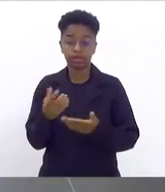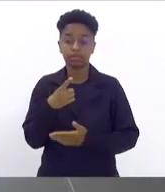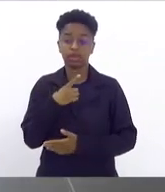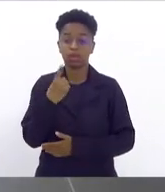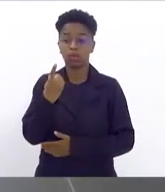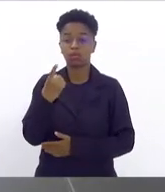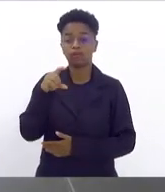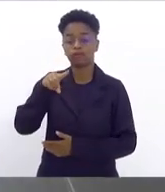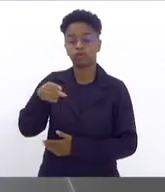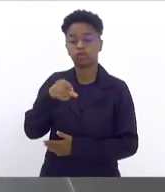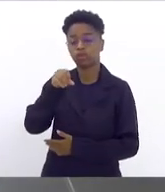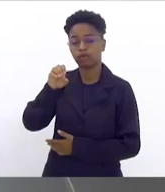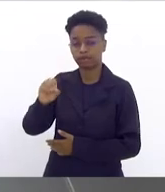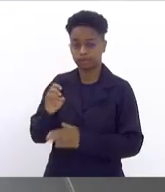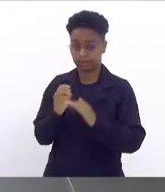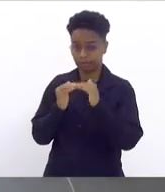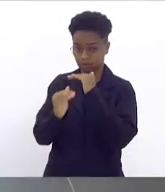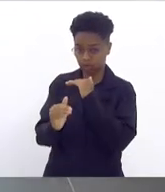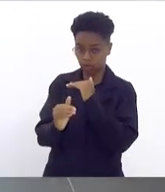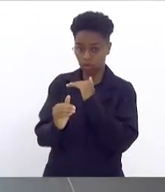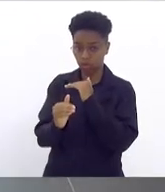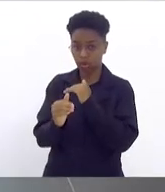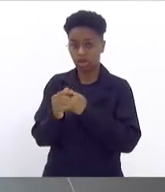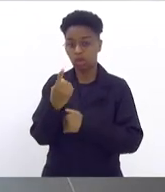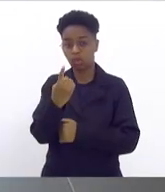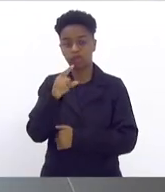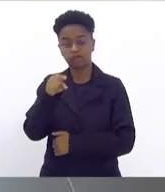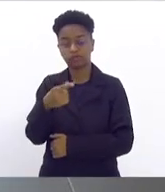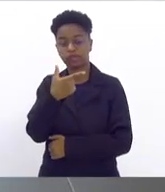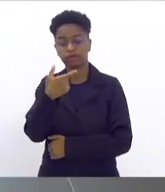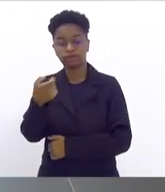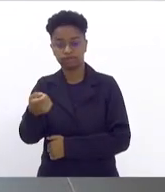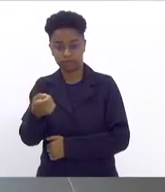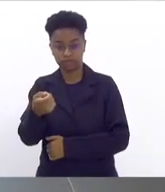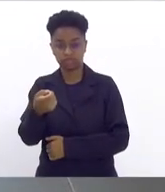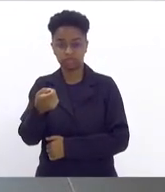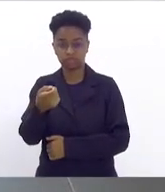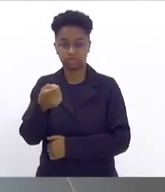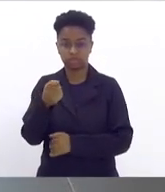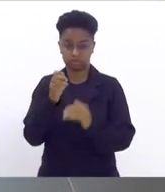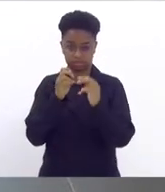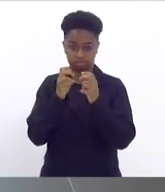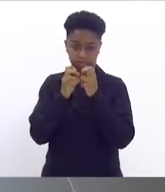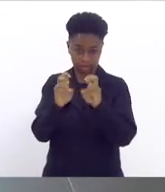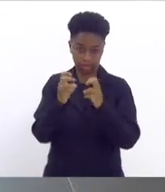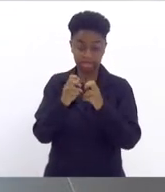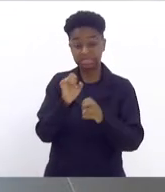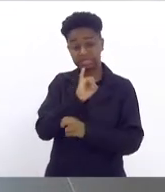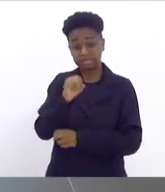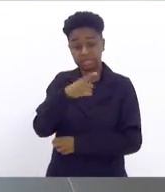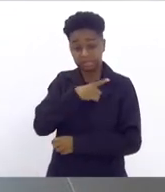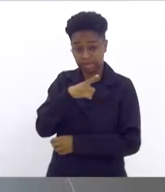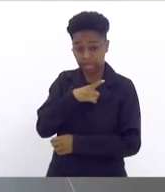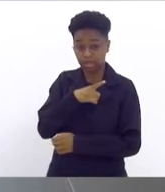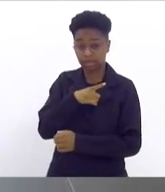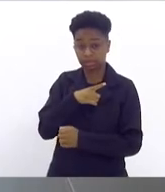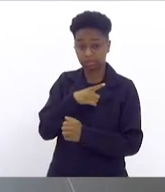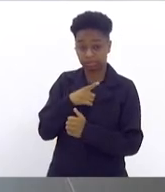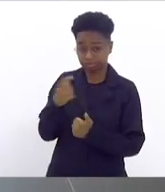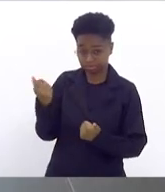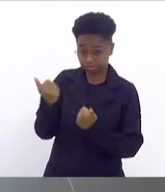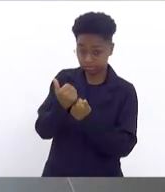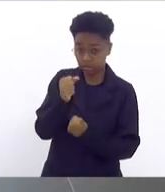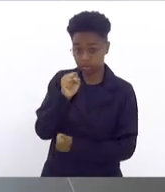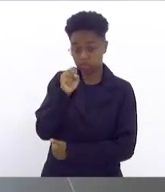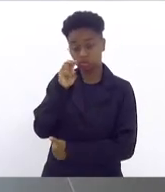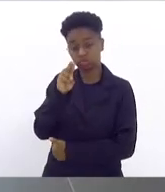R$ 1,20. Então, esse subsídio existe. Se esse subsídio existe, né, eu